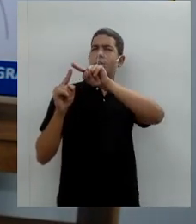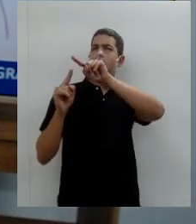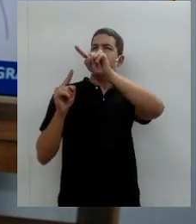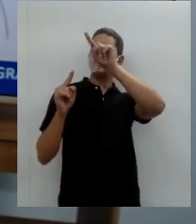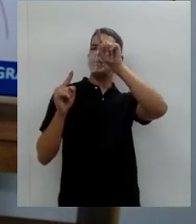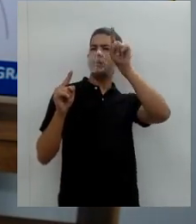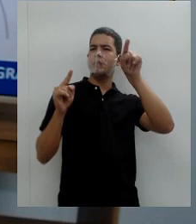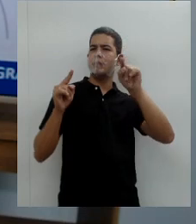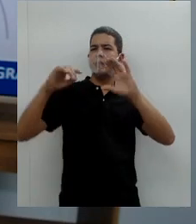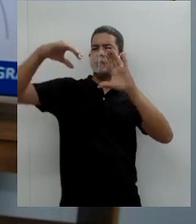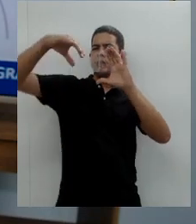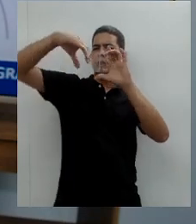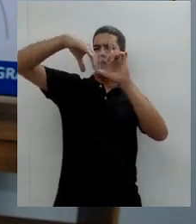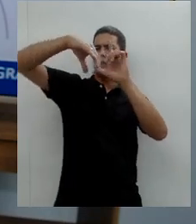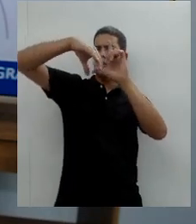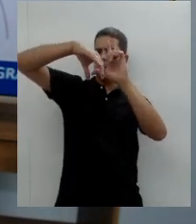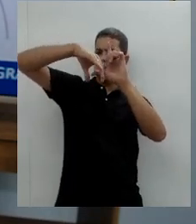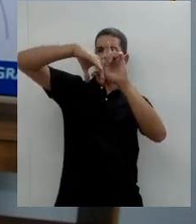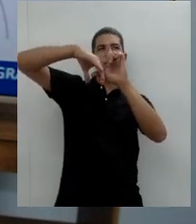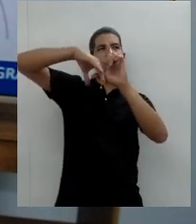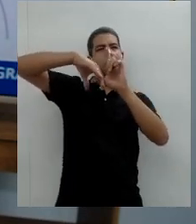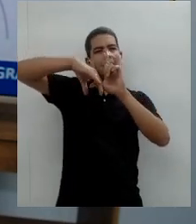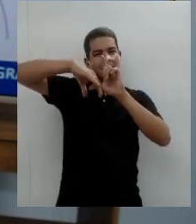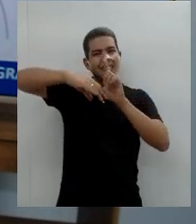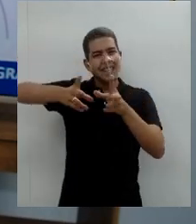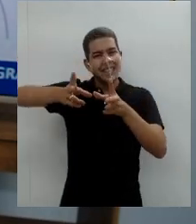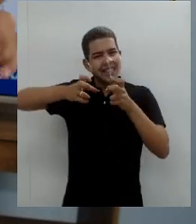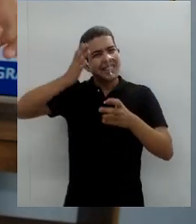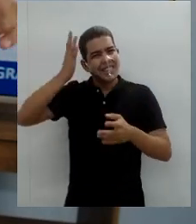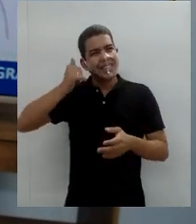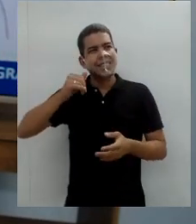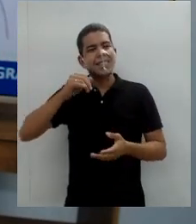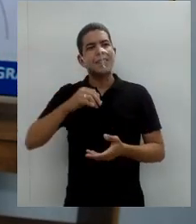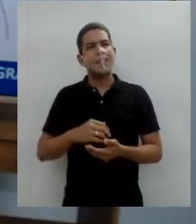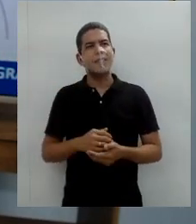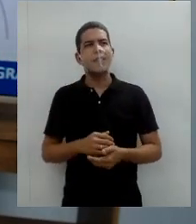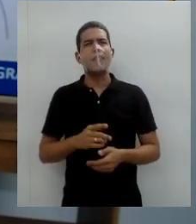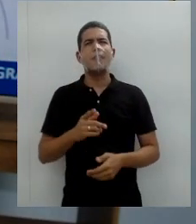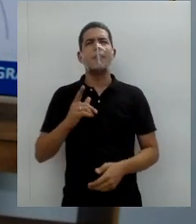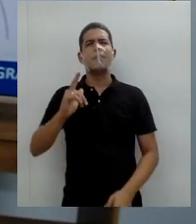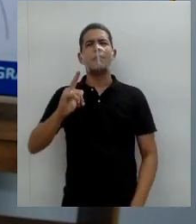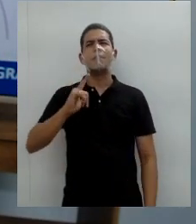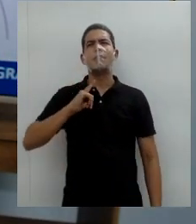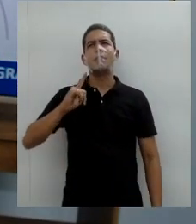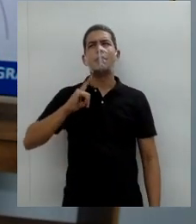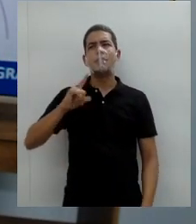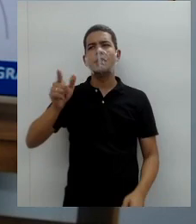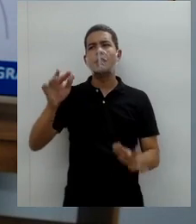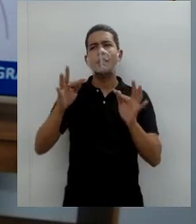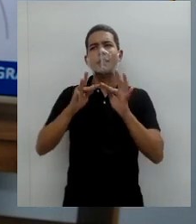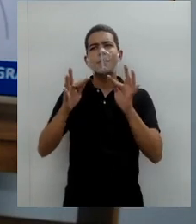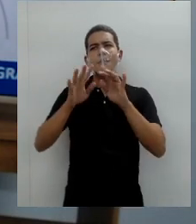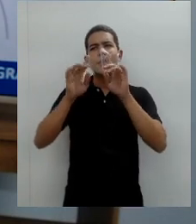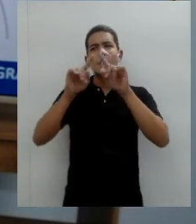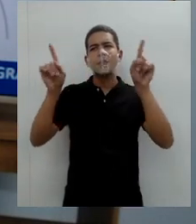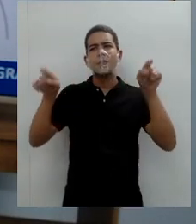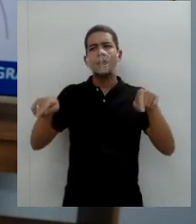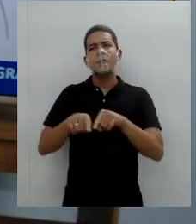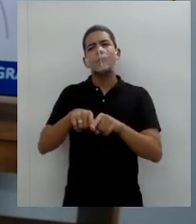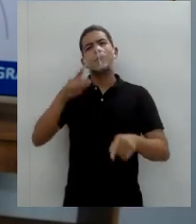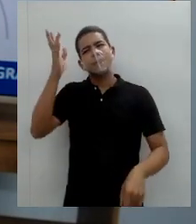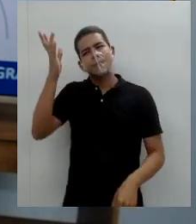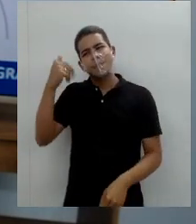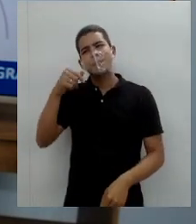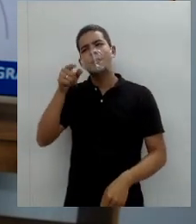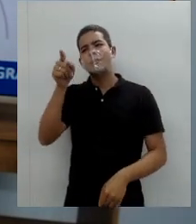tem concavidade voltada para baixo. Tu já sabe, eita, se eu tivesse uma função quadrática aqui, eu